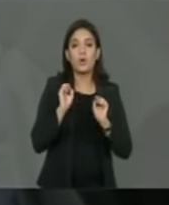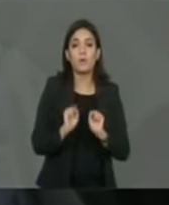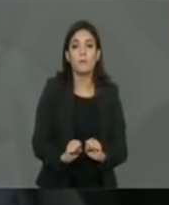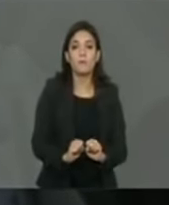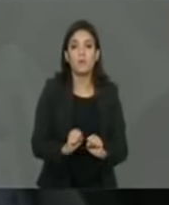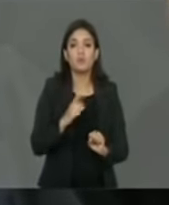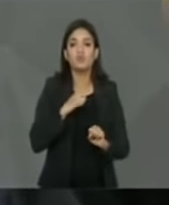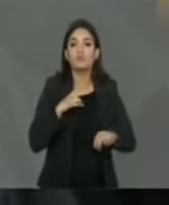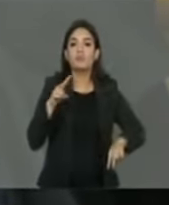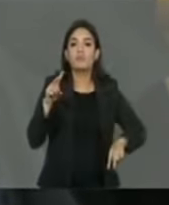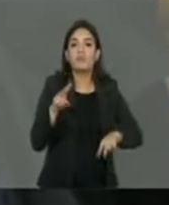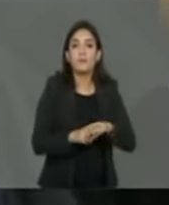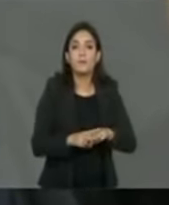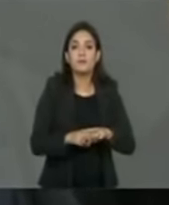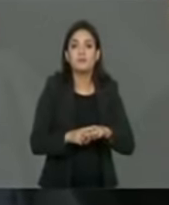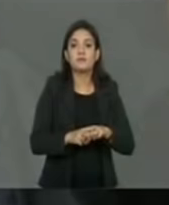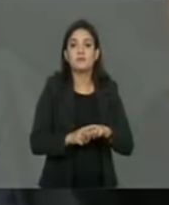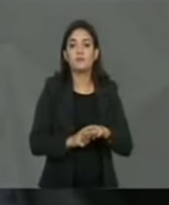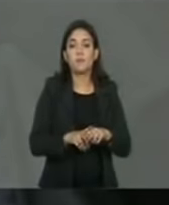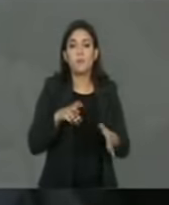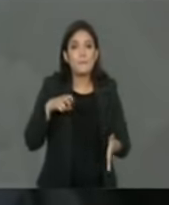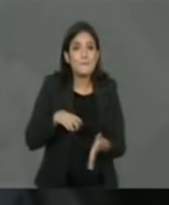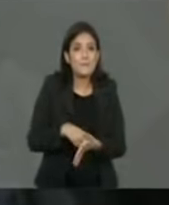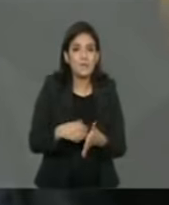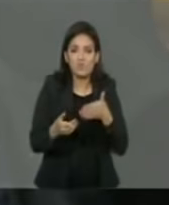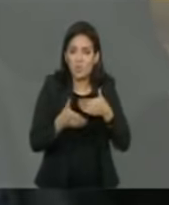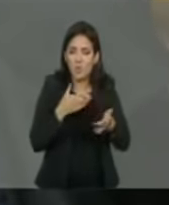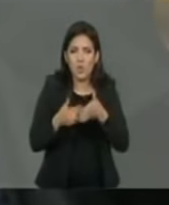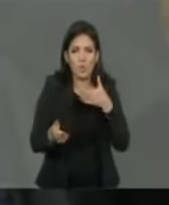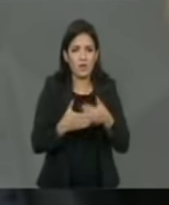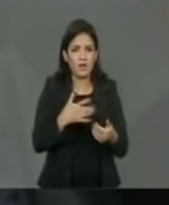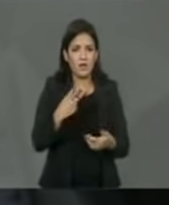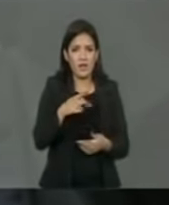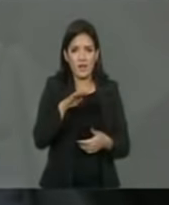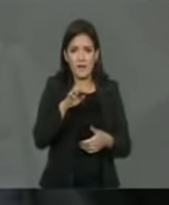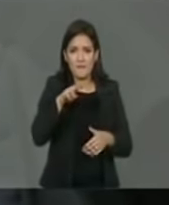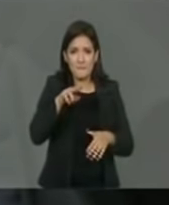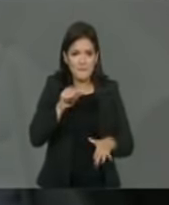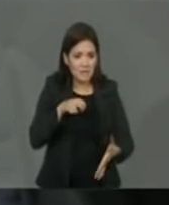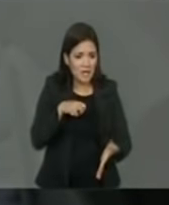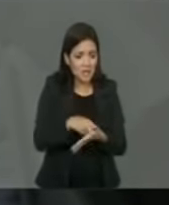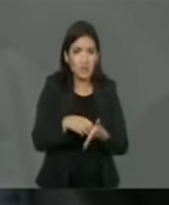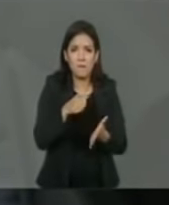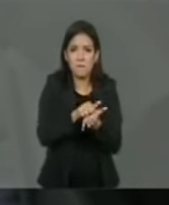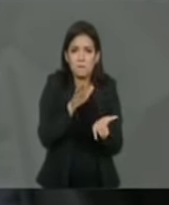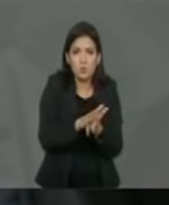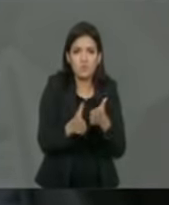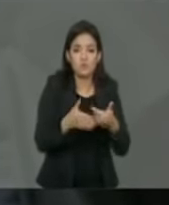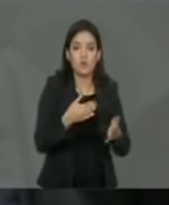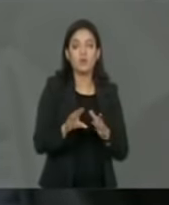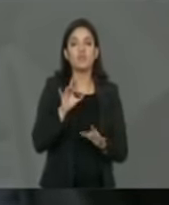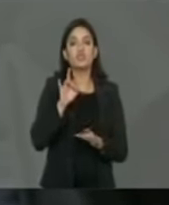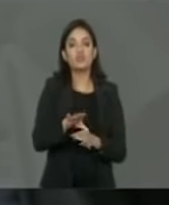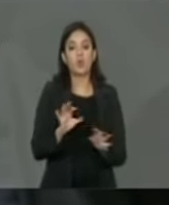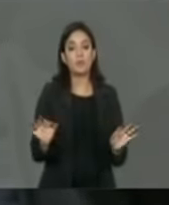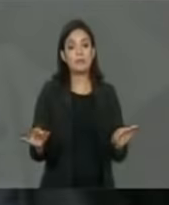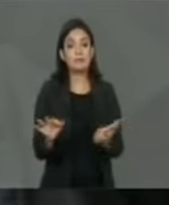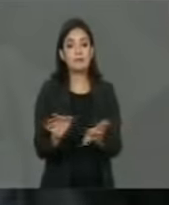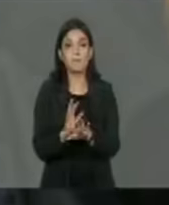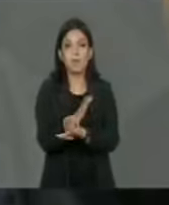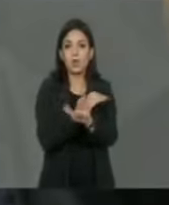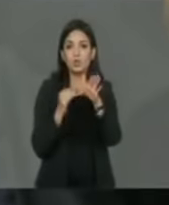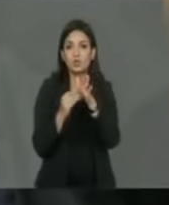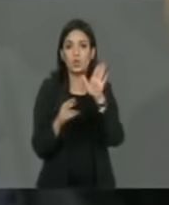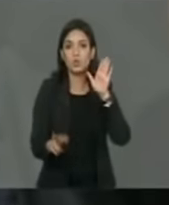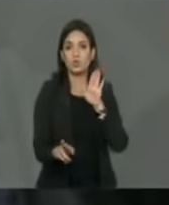executório da pena de qualquer pena inclusive de pena multa após o trânsito em julgado da sentença e que